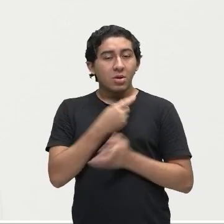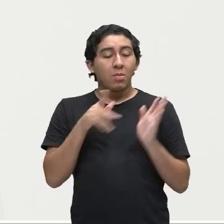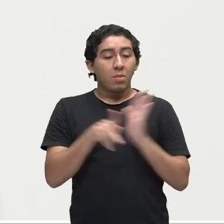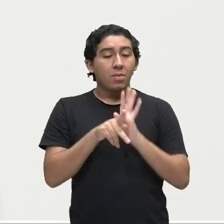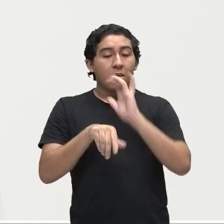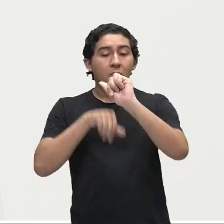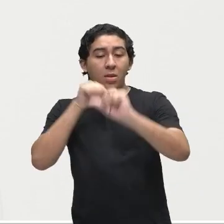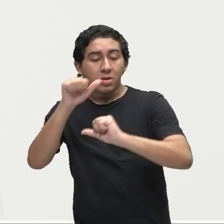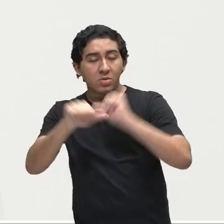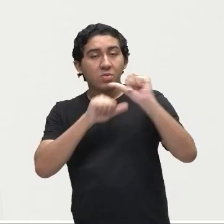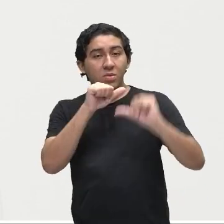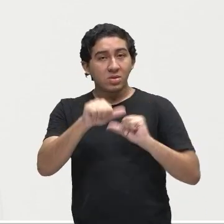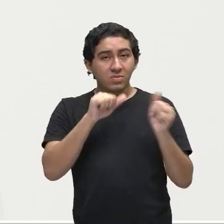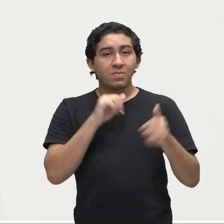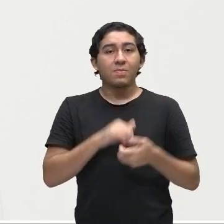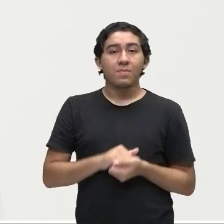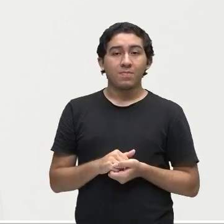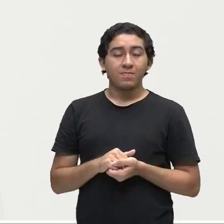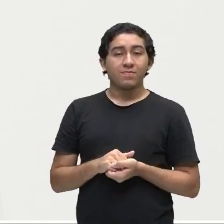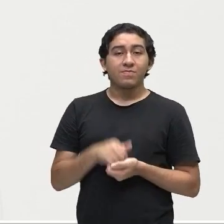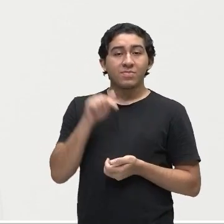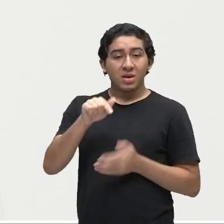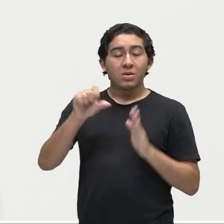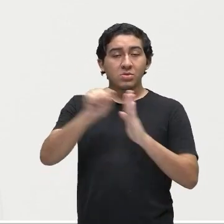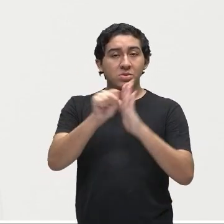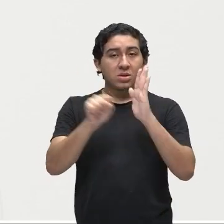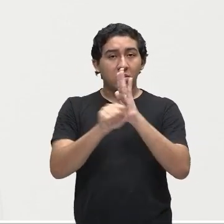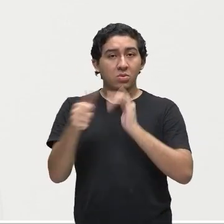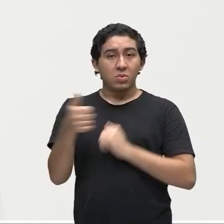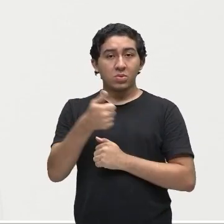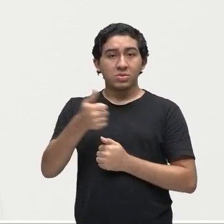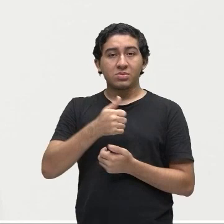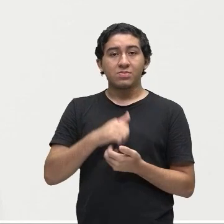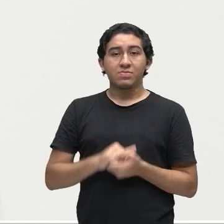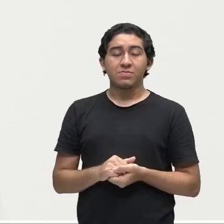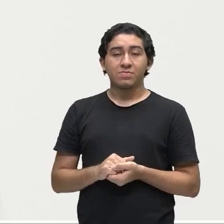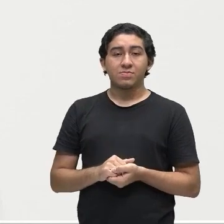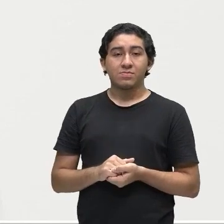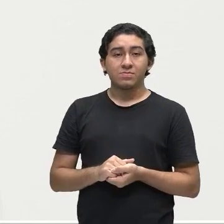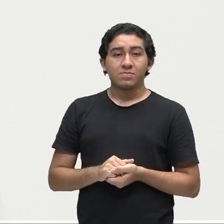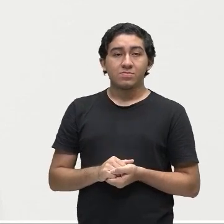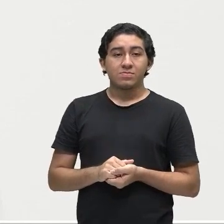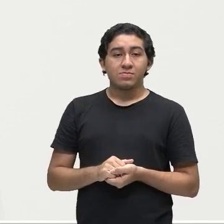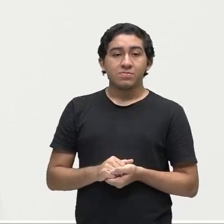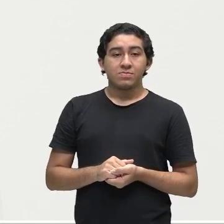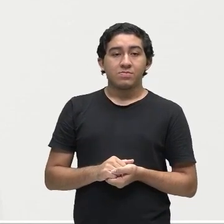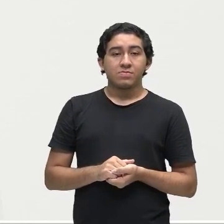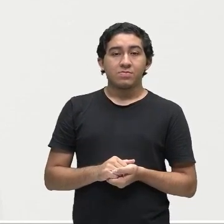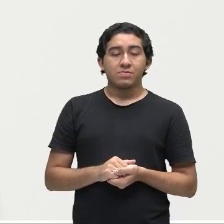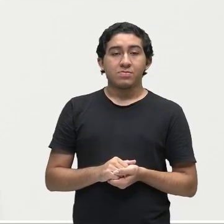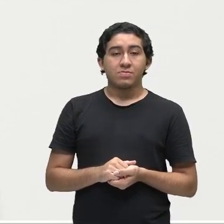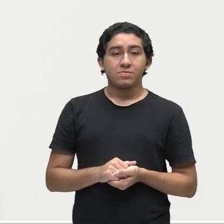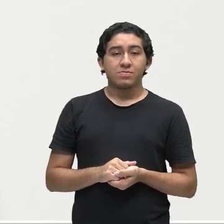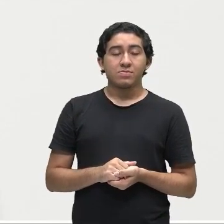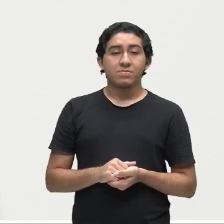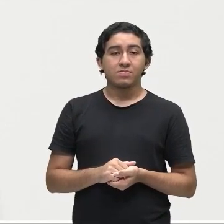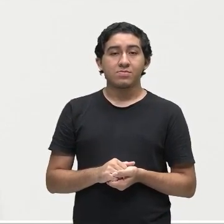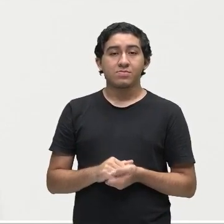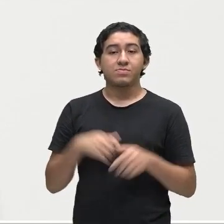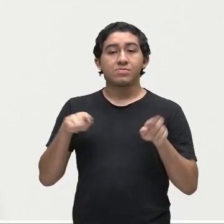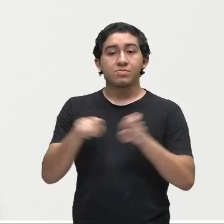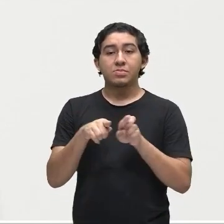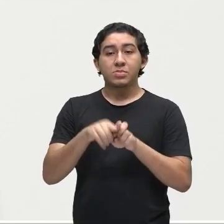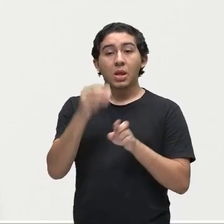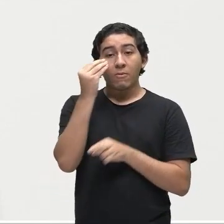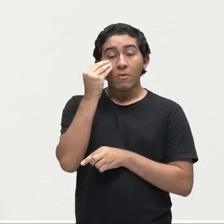mudanças a partir, então, do século XI. Continuando, olha só, vamos ver, então,